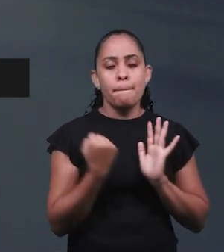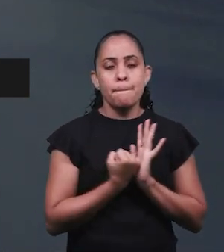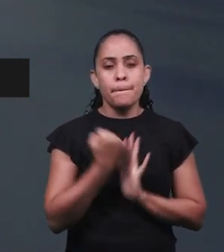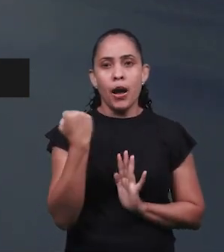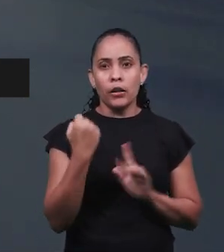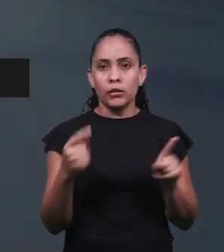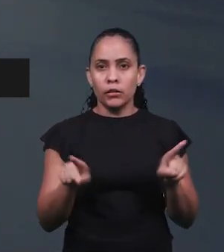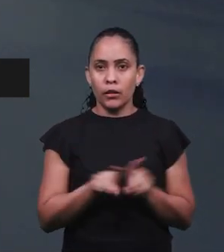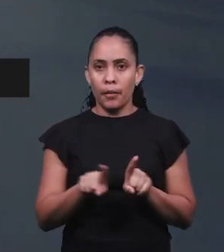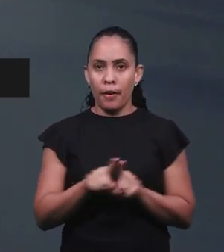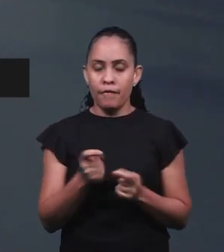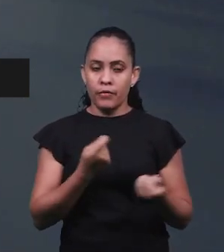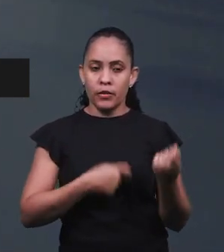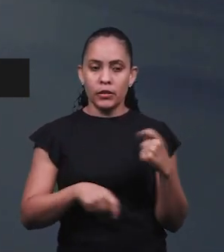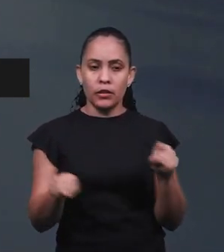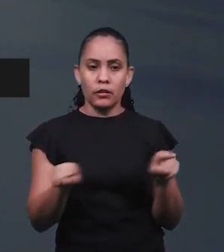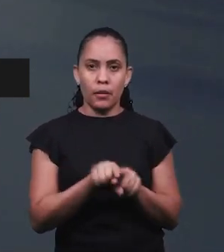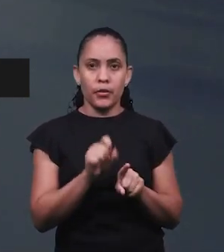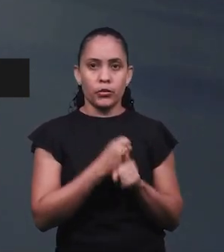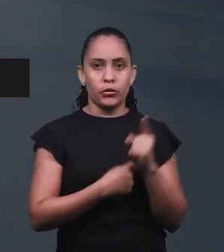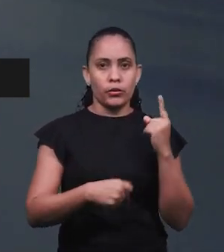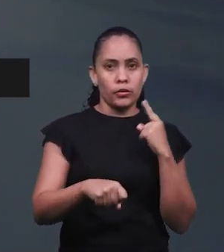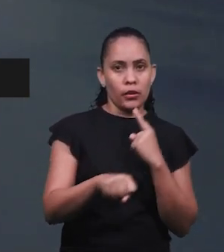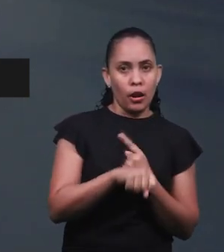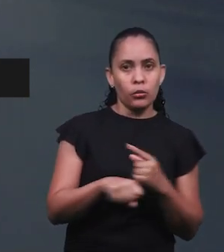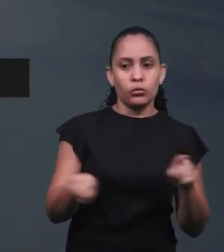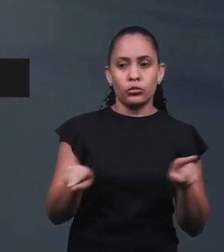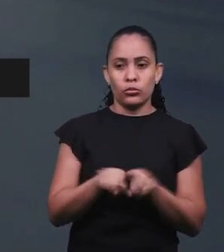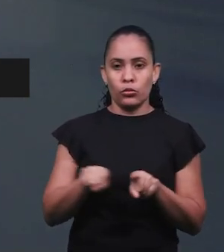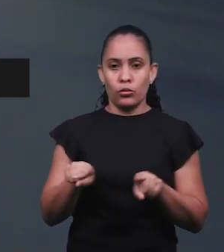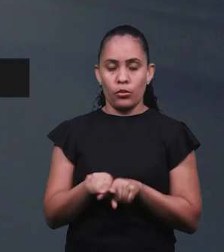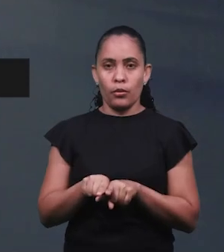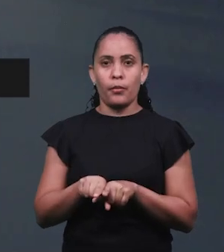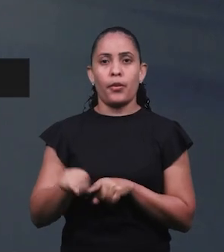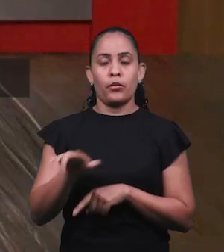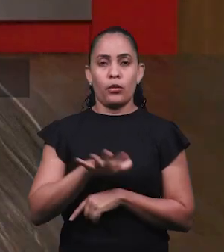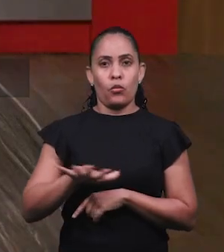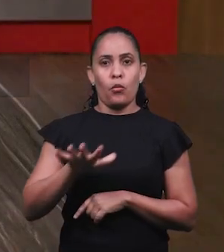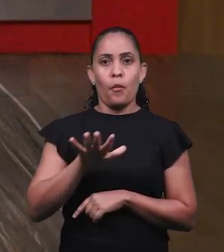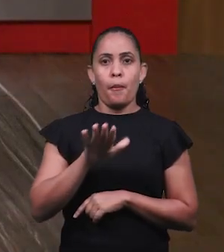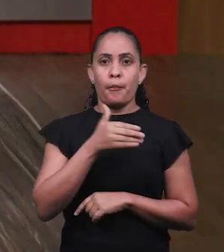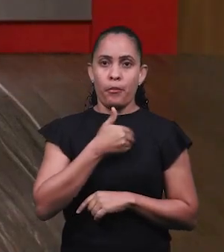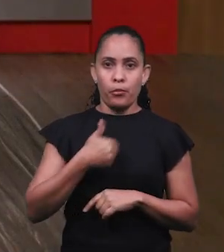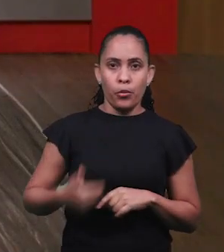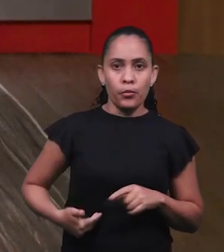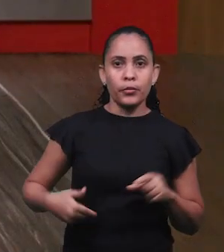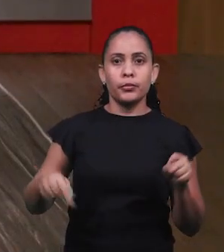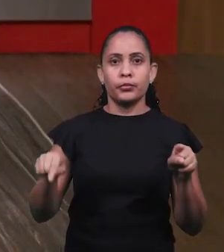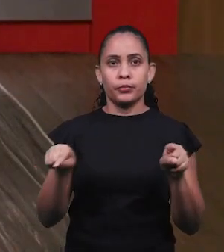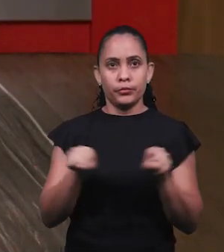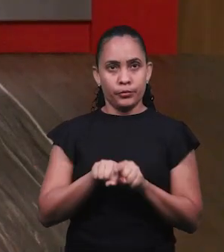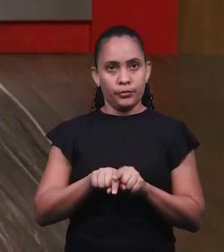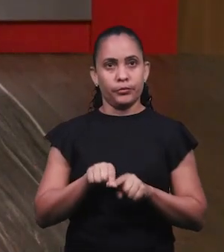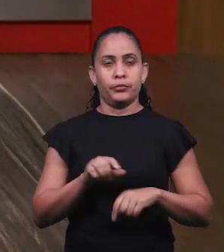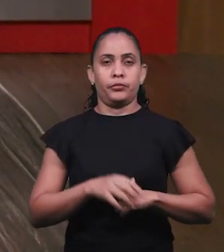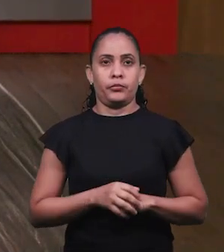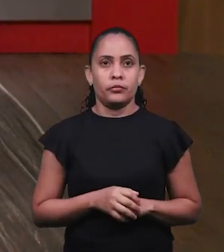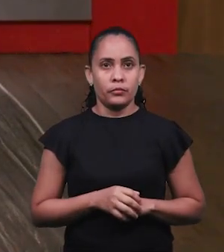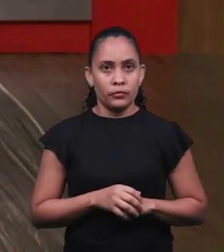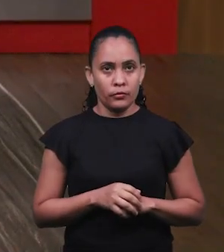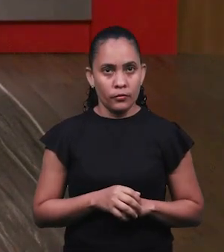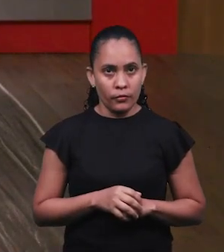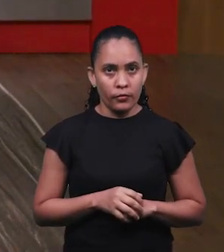financeiro e social sobre a rede pública e privada. Então, isso faz com que seja